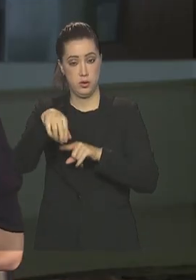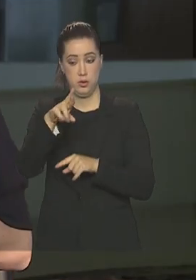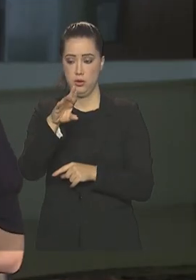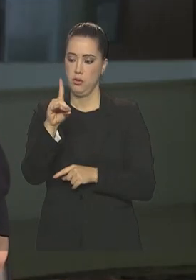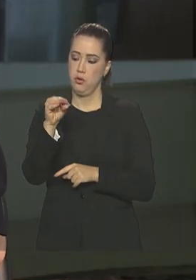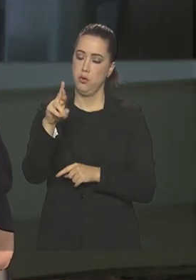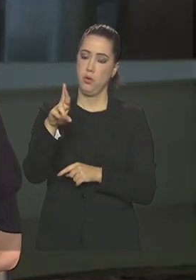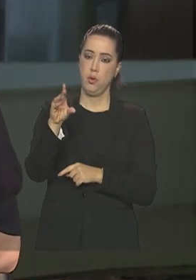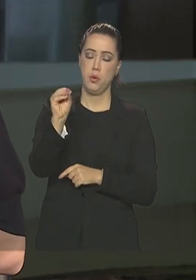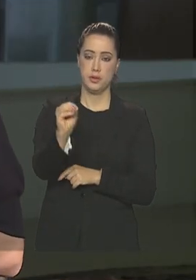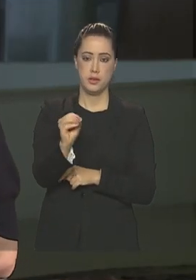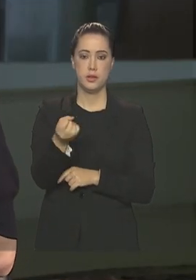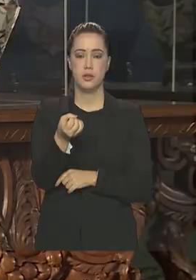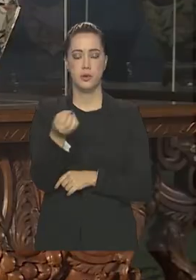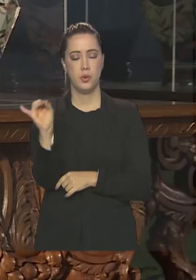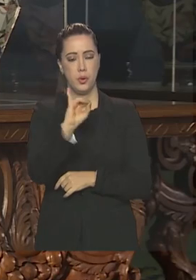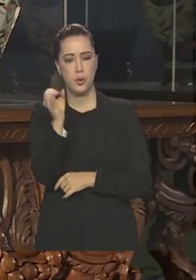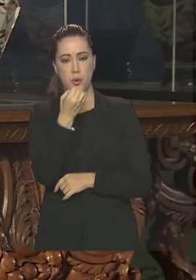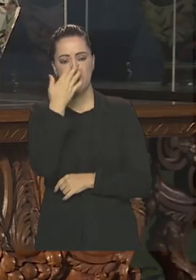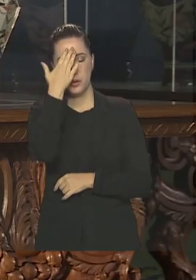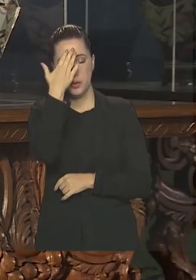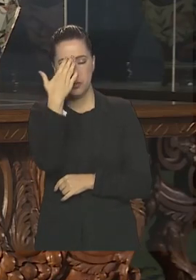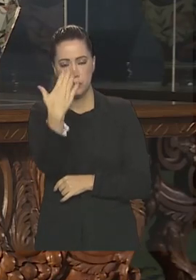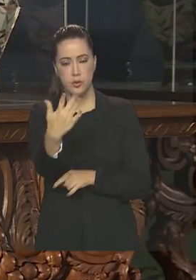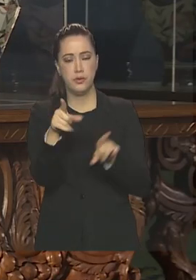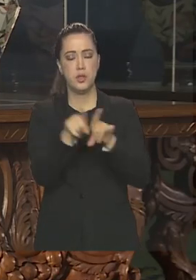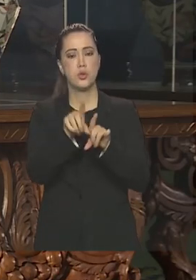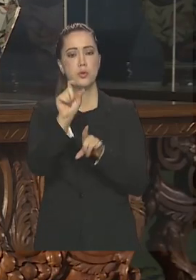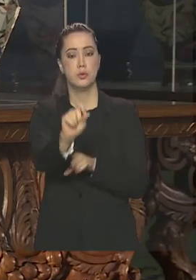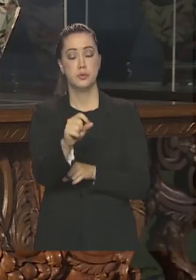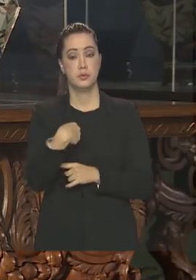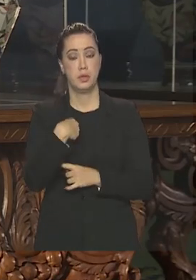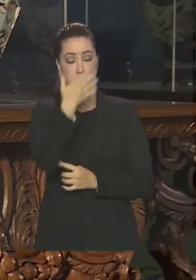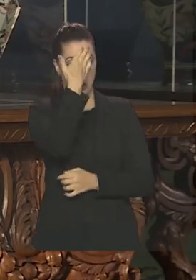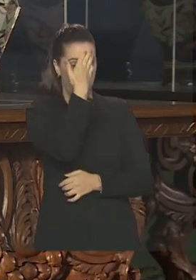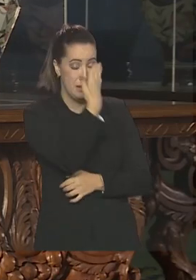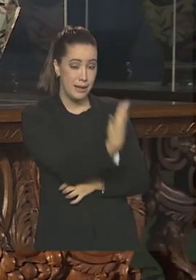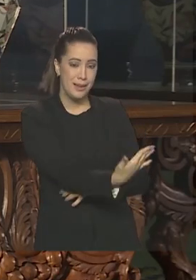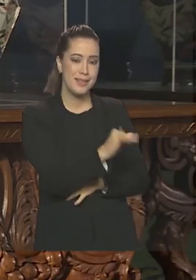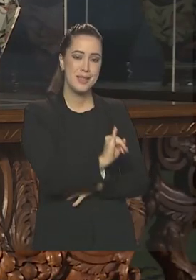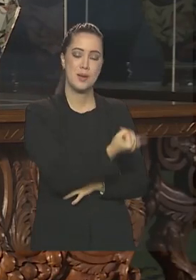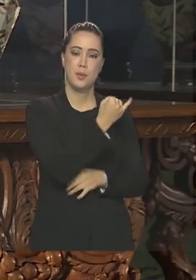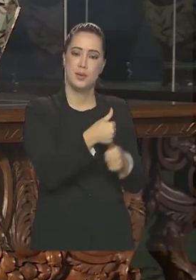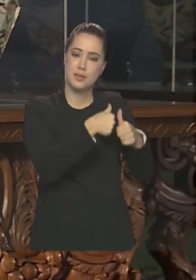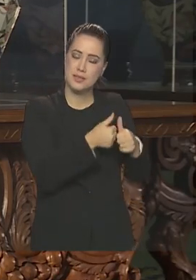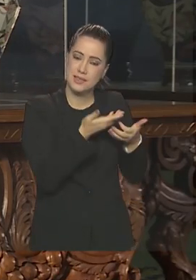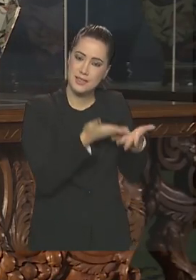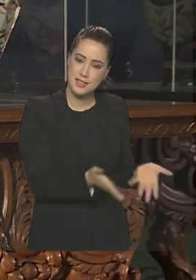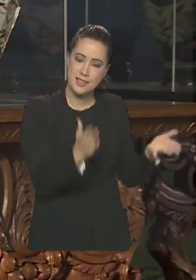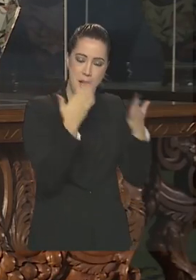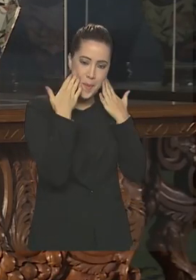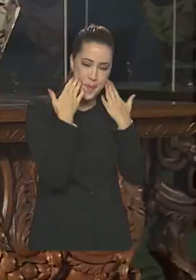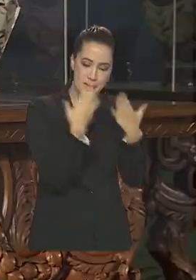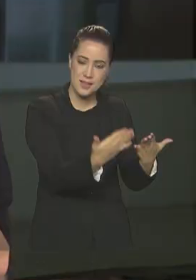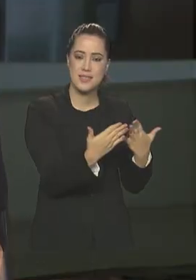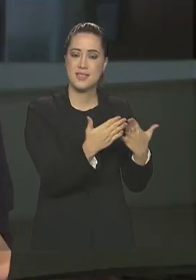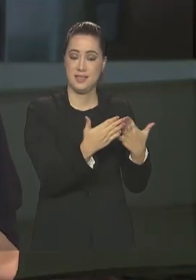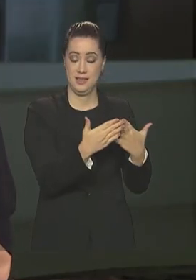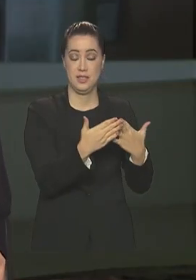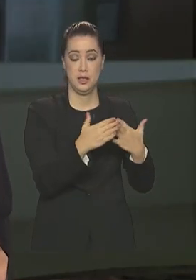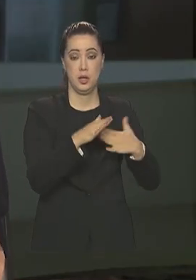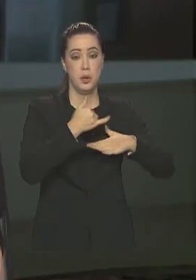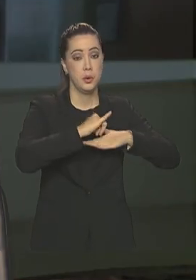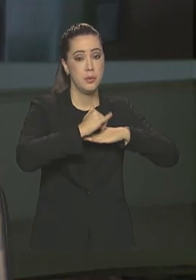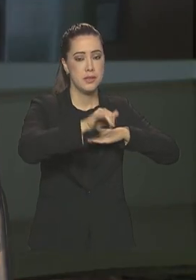Olá, secretário, obrigada pela entrevista. Olá, Daniela. Eu que agradeço a oportunidade de estar aqui apresentando as ações do Ministério de Minas e Energia.